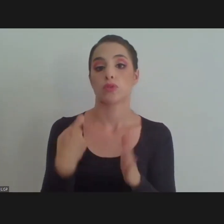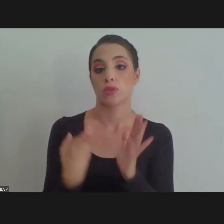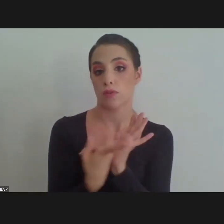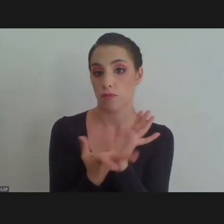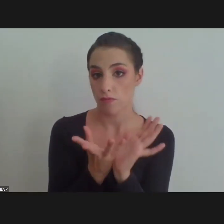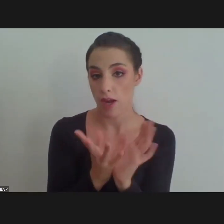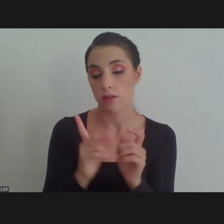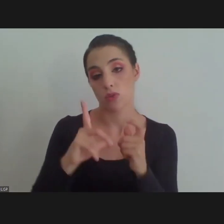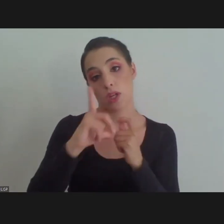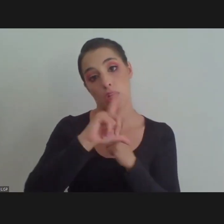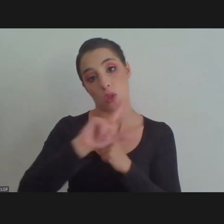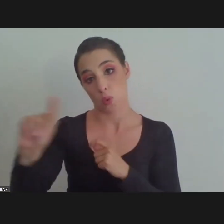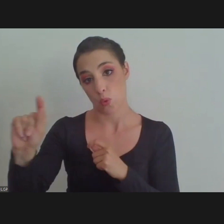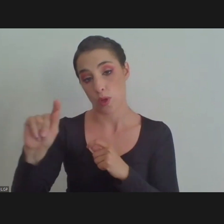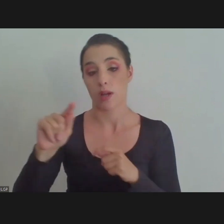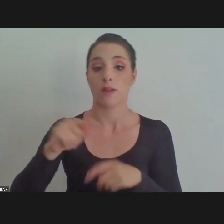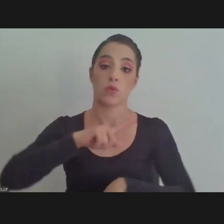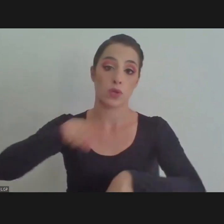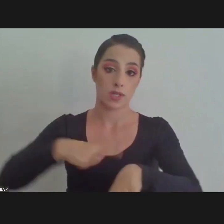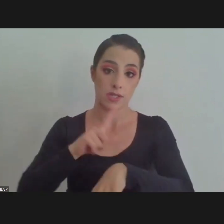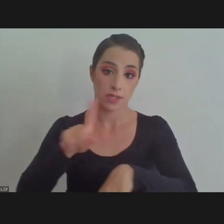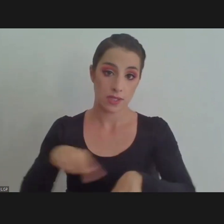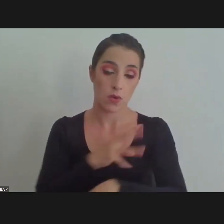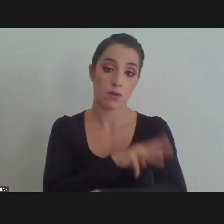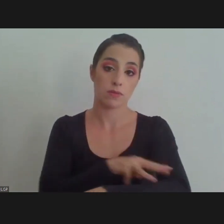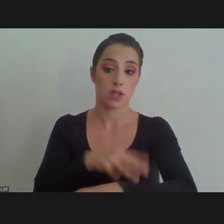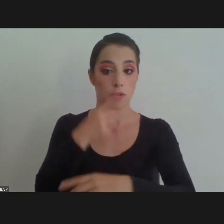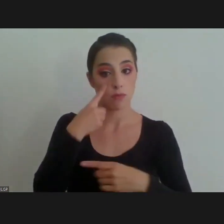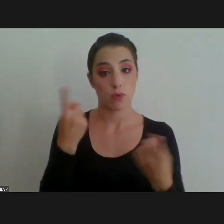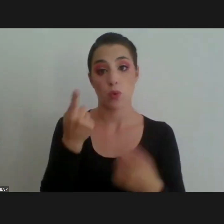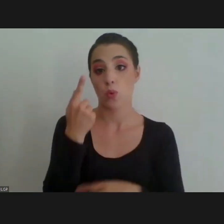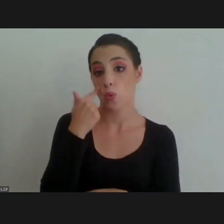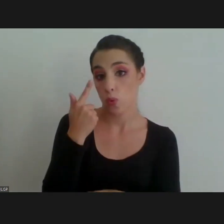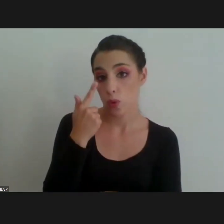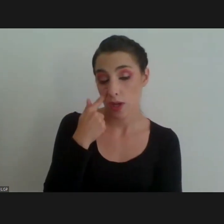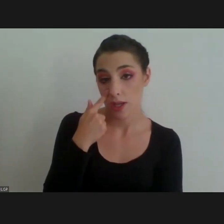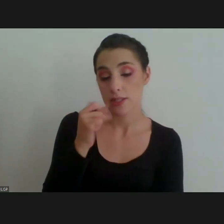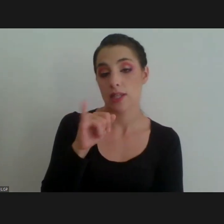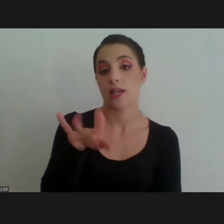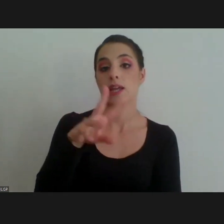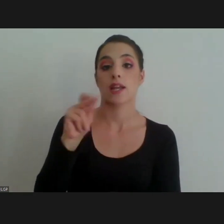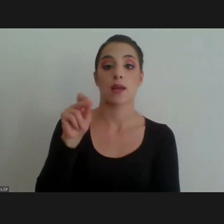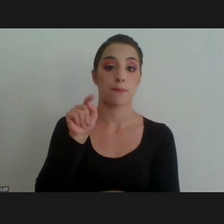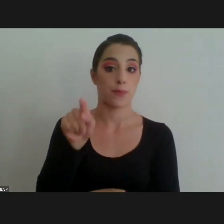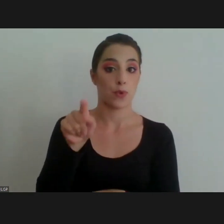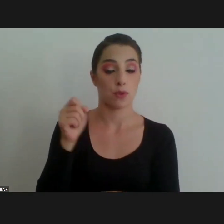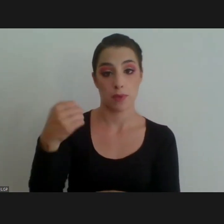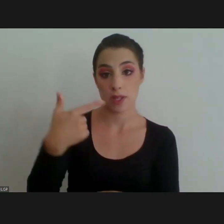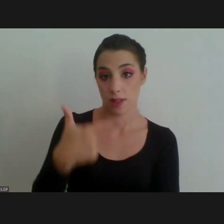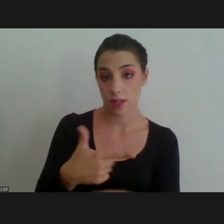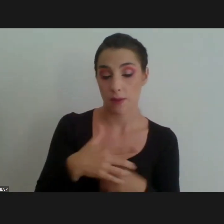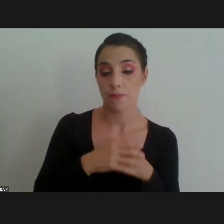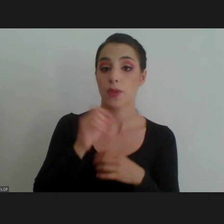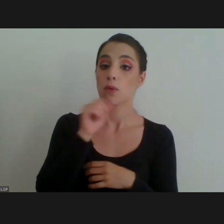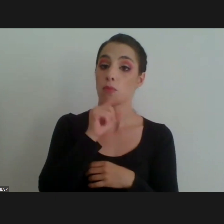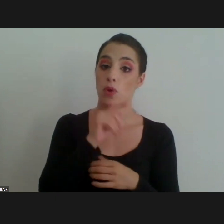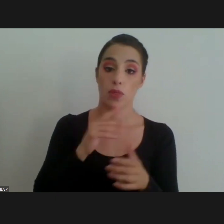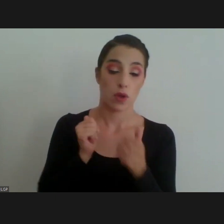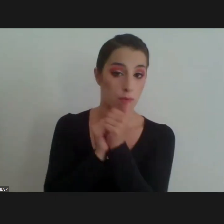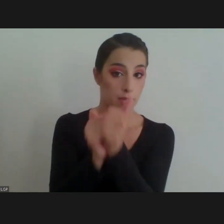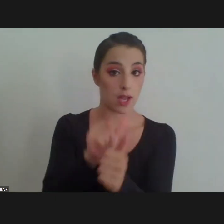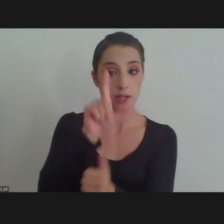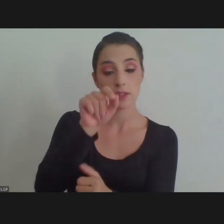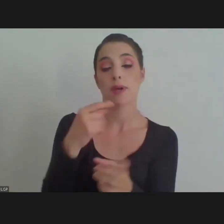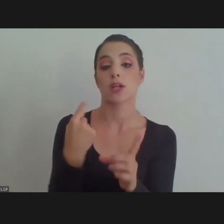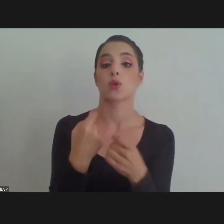destinados aos trabalhadores da administração pública. Conheça a nossa oferta formativa em ina.pt. Pode ainda acompanhar todas as novidades